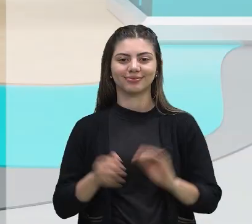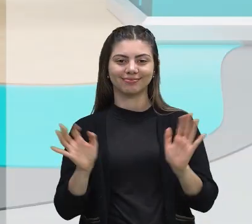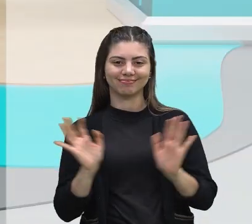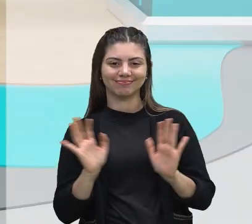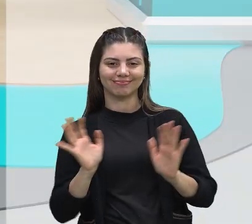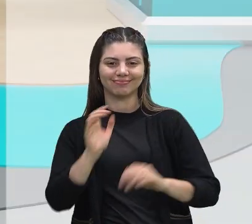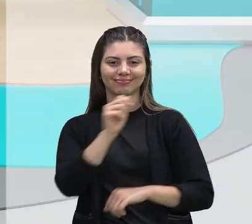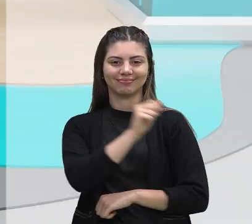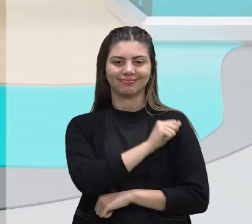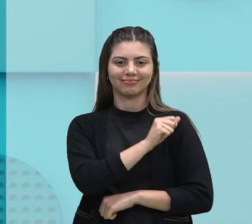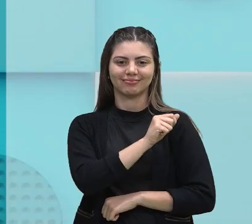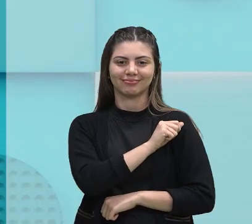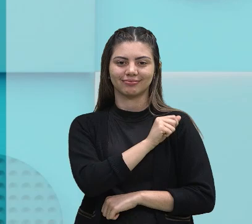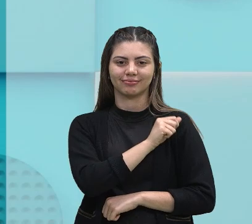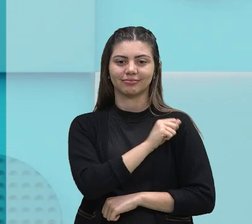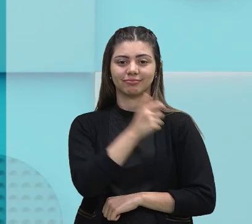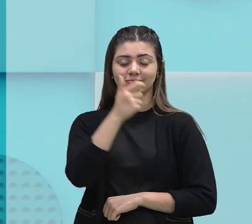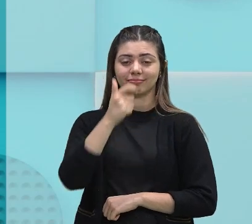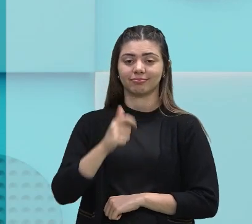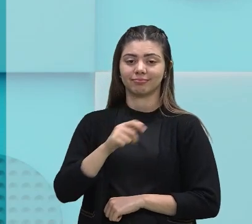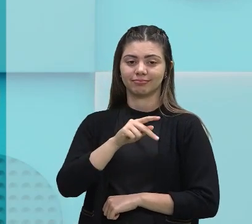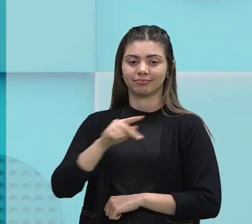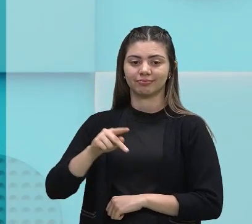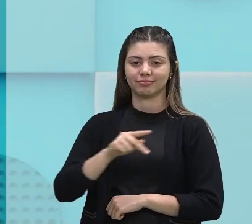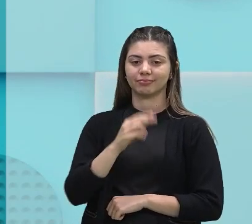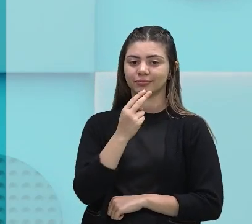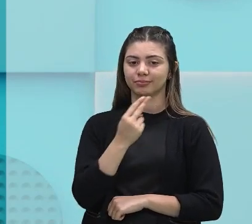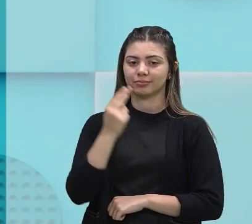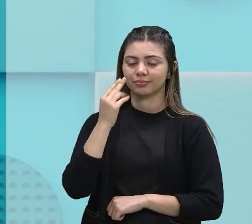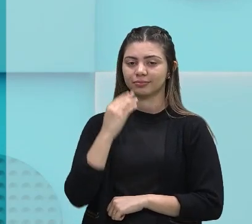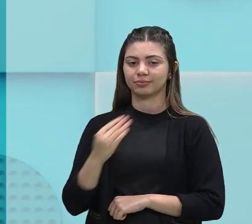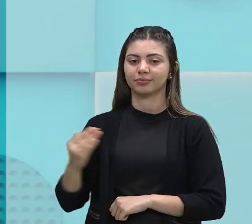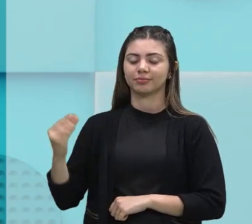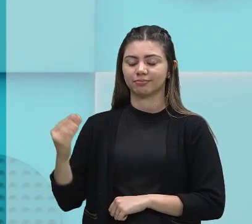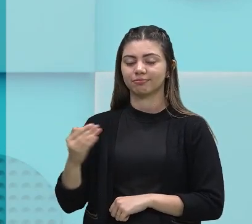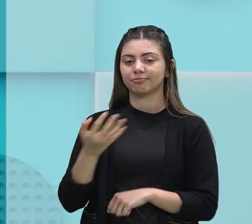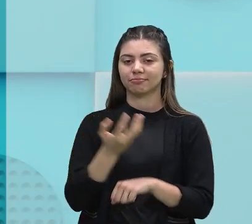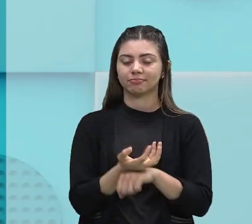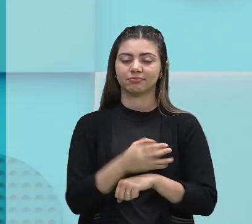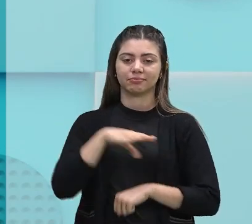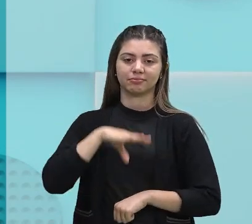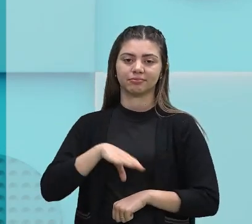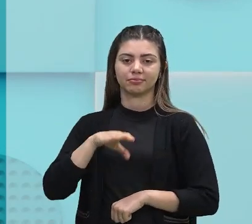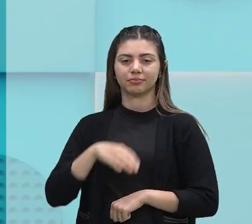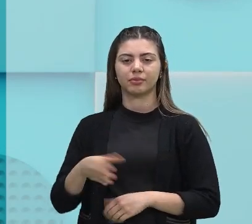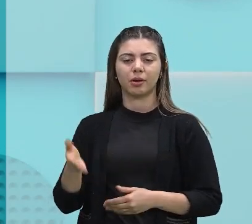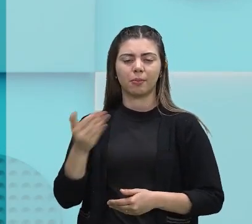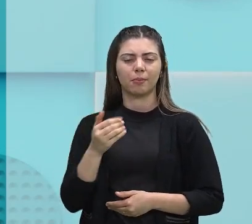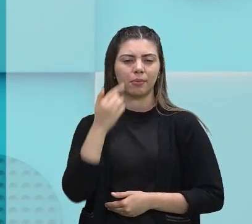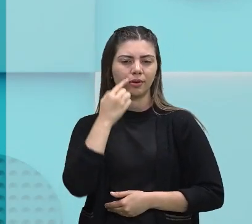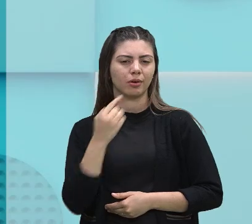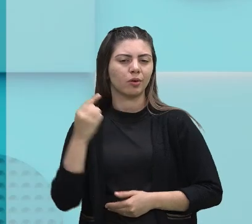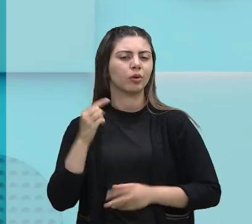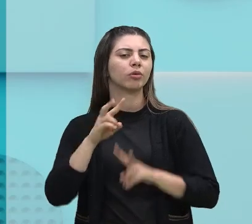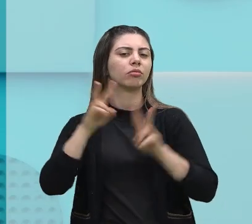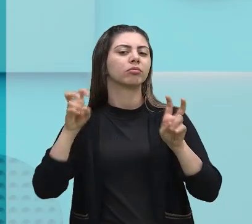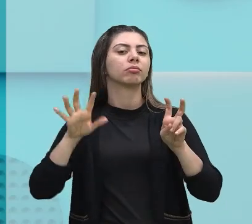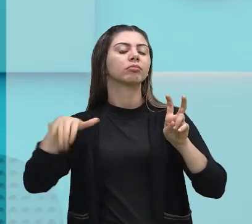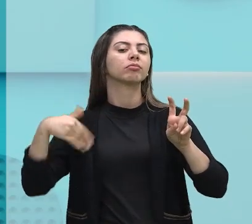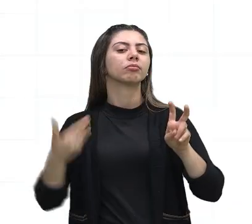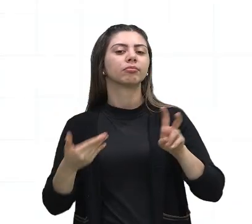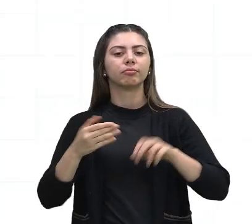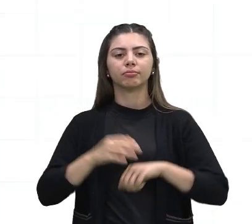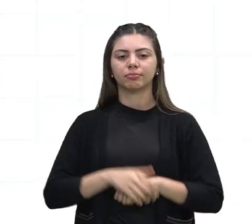Olá, alunos! Eu sou a professora Sheila Rodrigues, do componente de Língua Portuguesa. Vamos conhecer o que nós temos para o nosso objeto